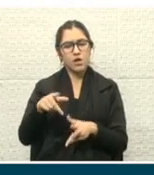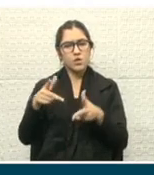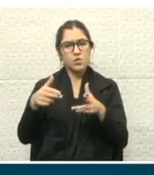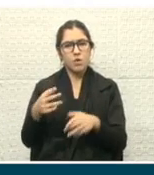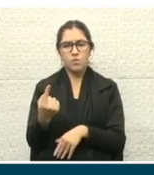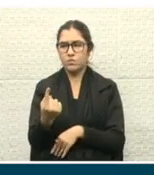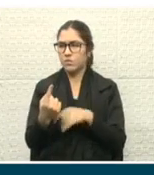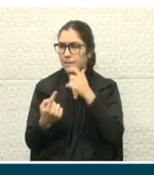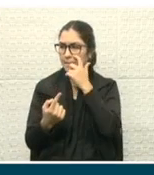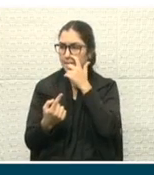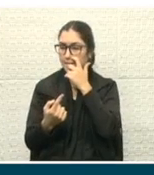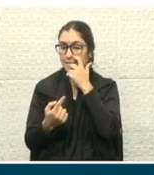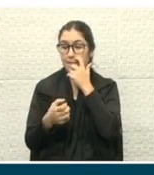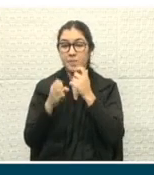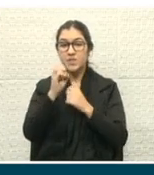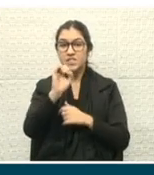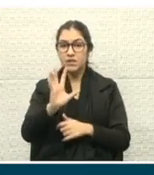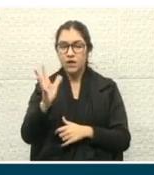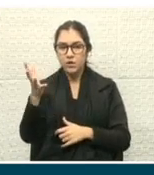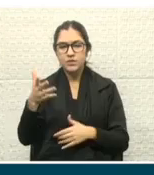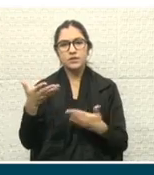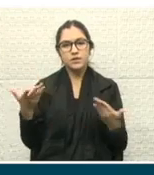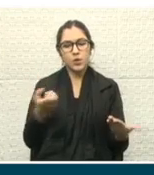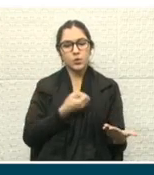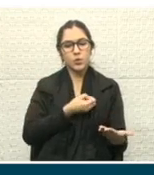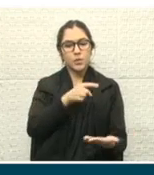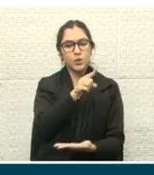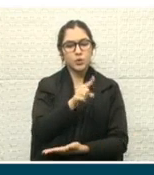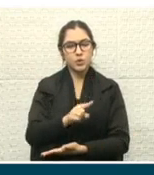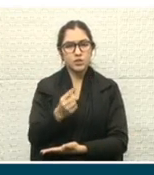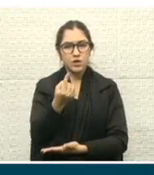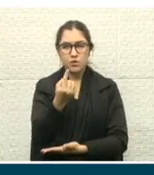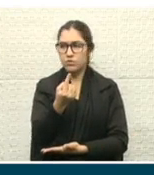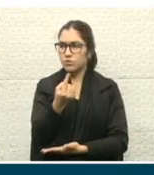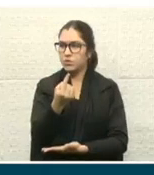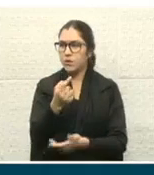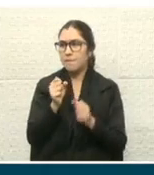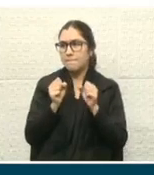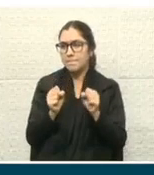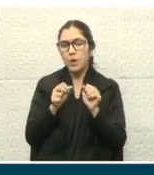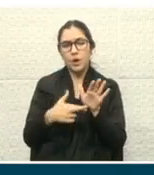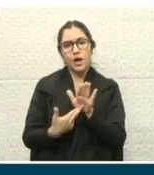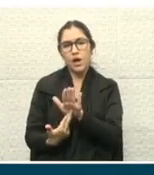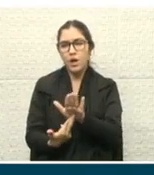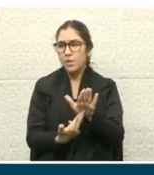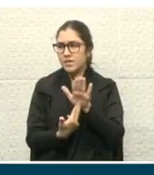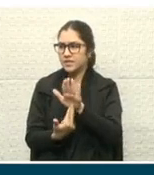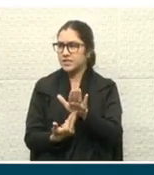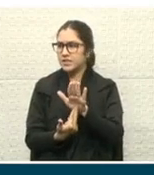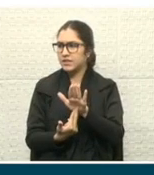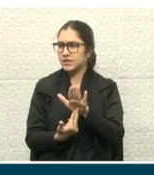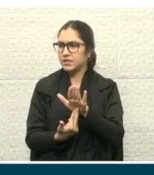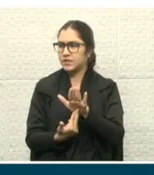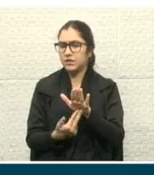a 1. Se isso acontece, então o número Z1 pode ser representado como